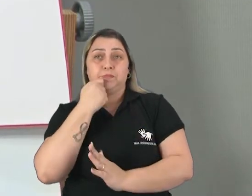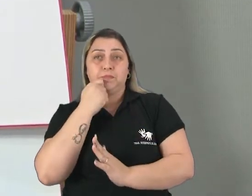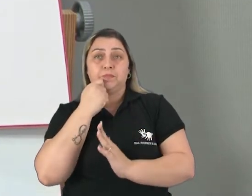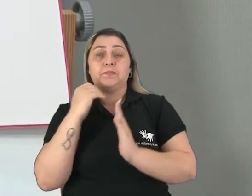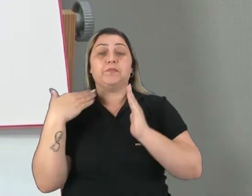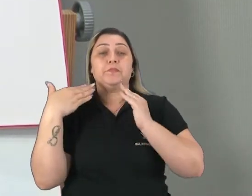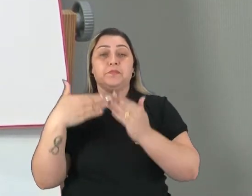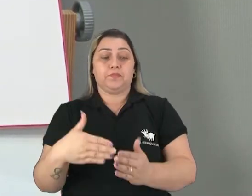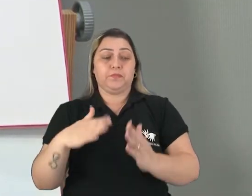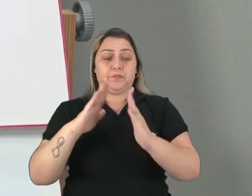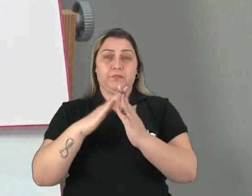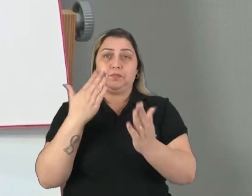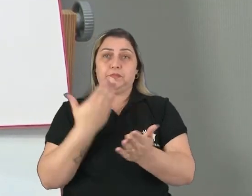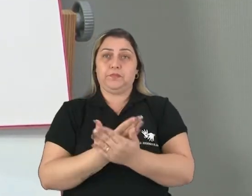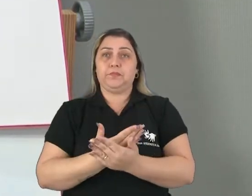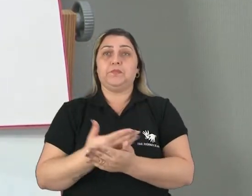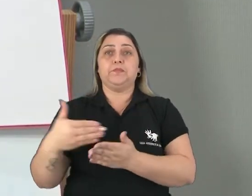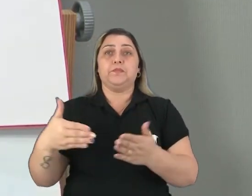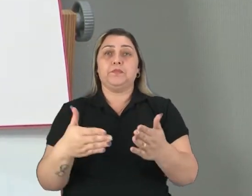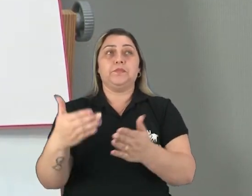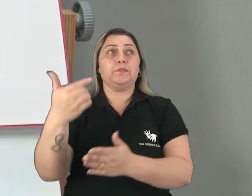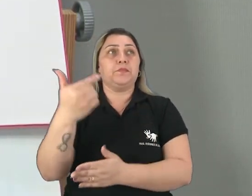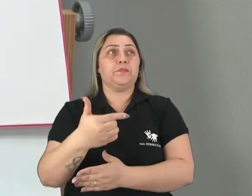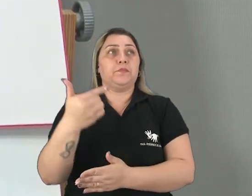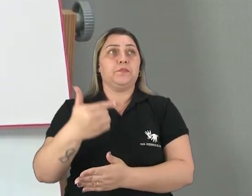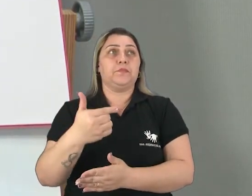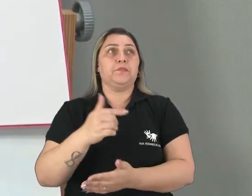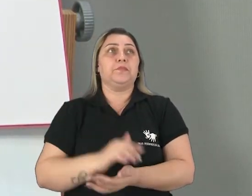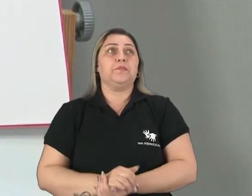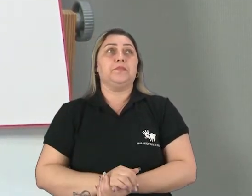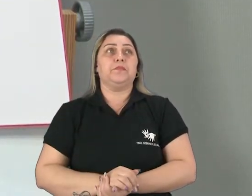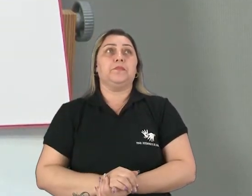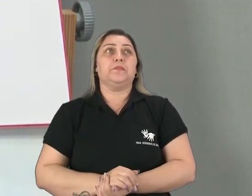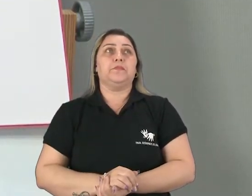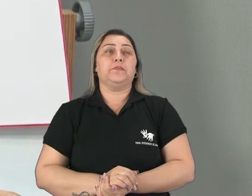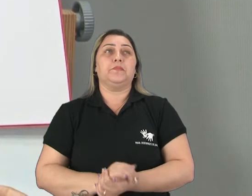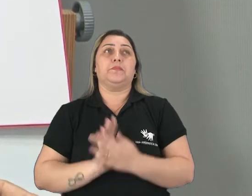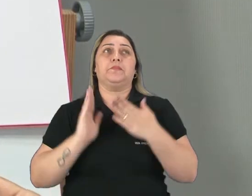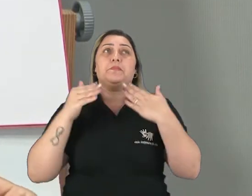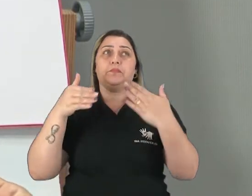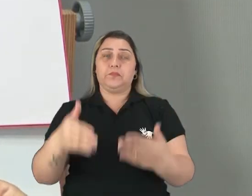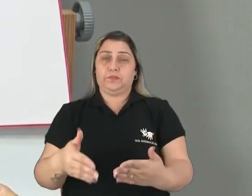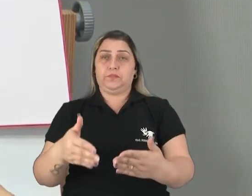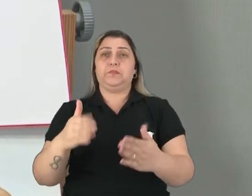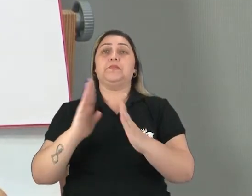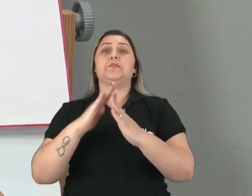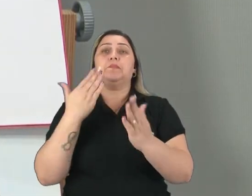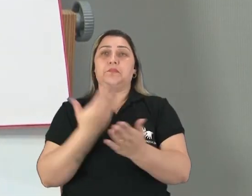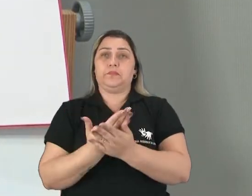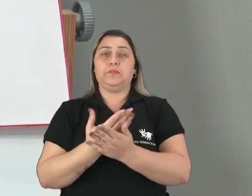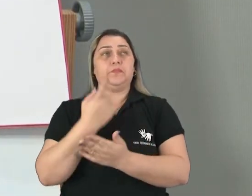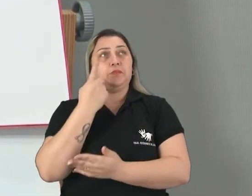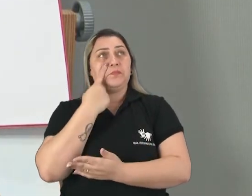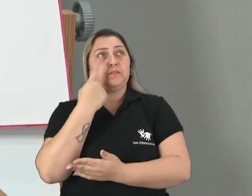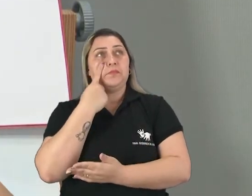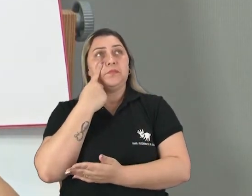O caminho número 2, será que vai levar até a escola? Vamos observar.